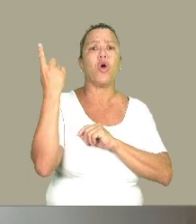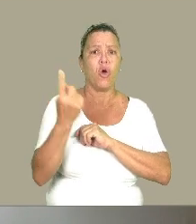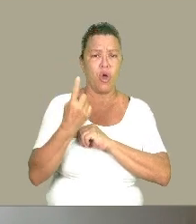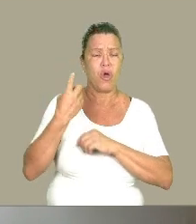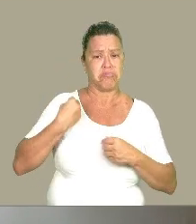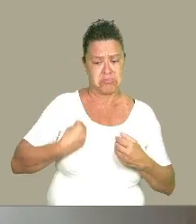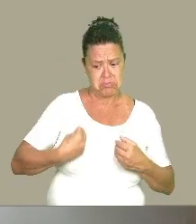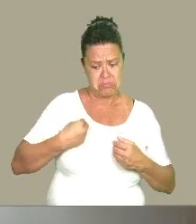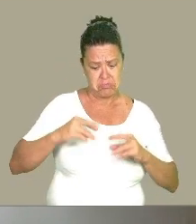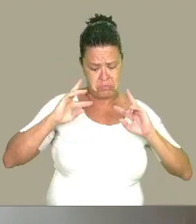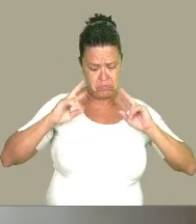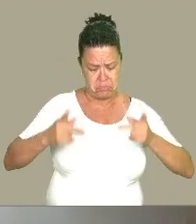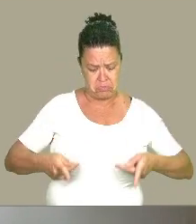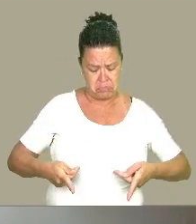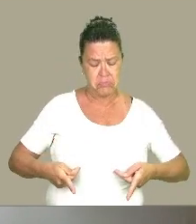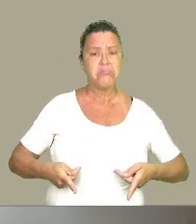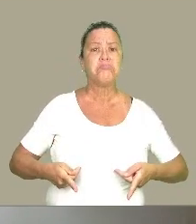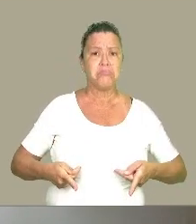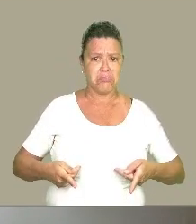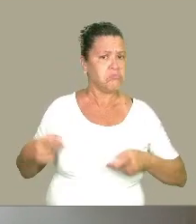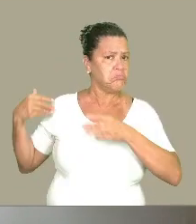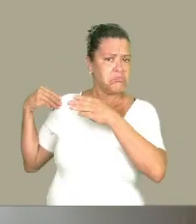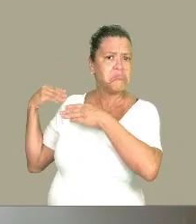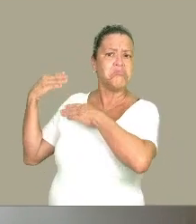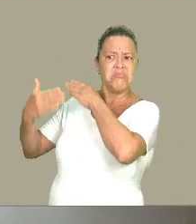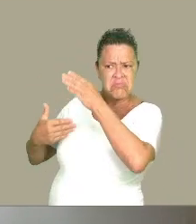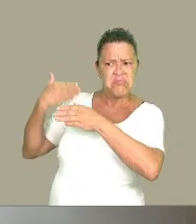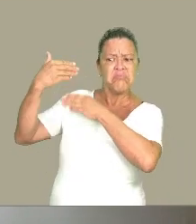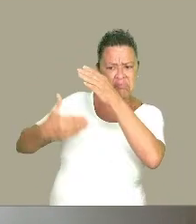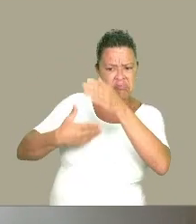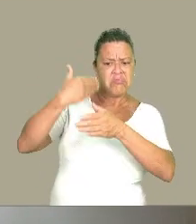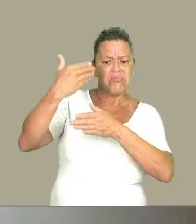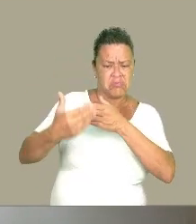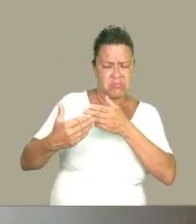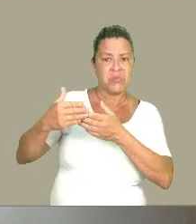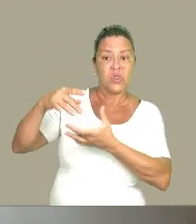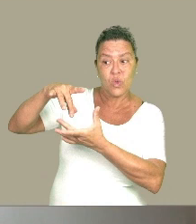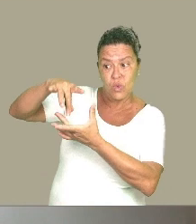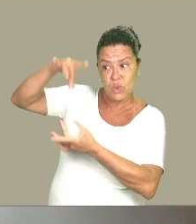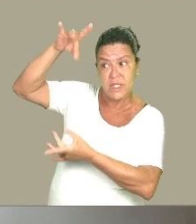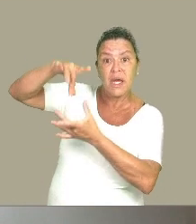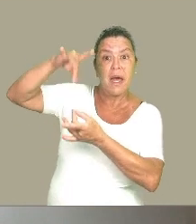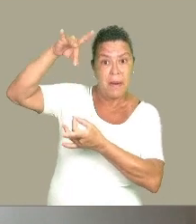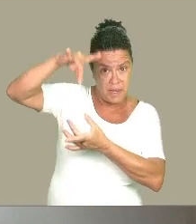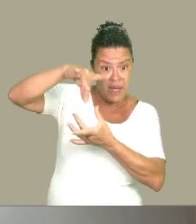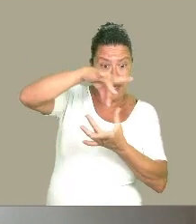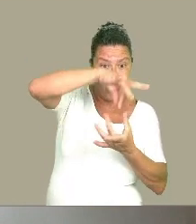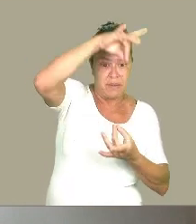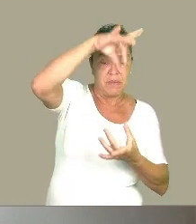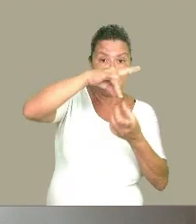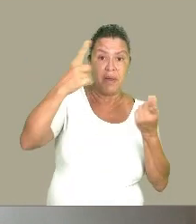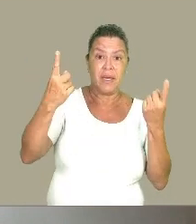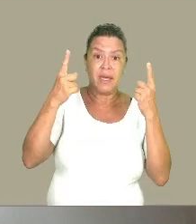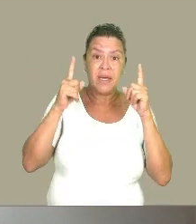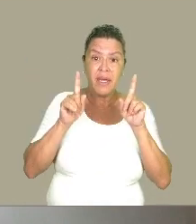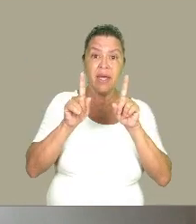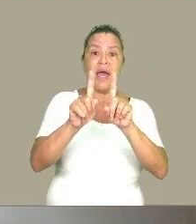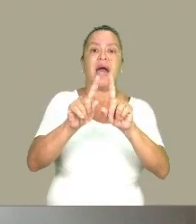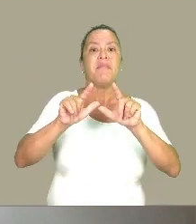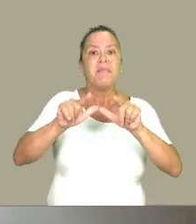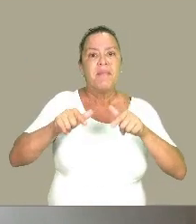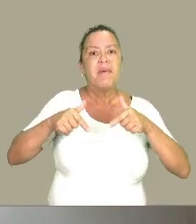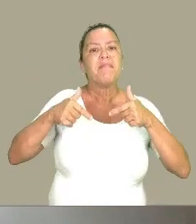em todos os planos da vida. Os espíritos se unem para tarefas sagradas